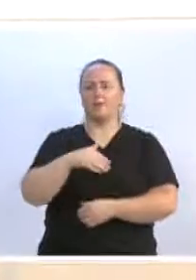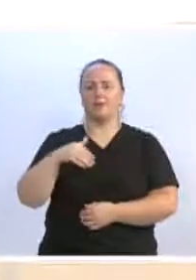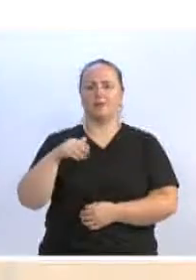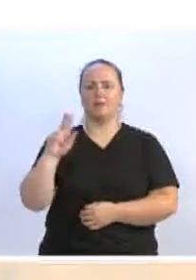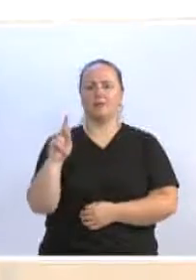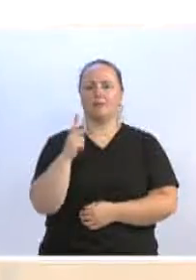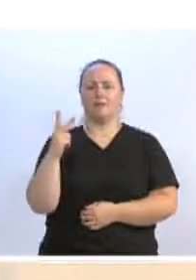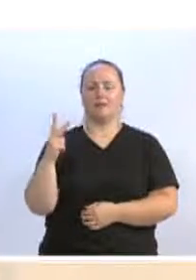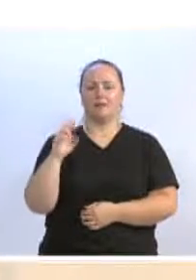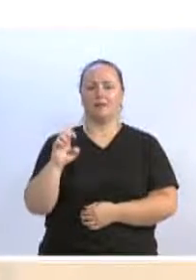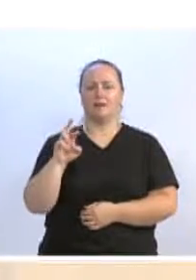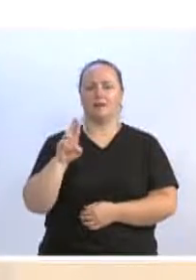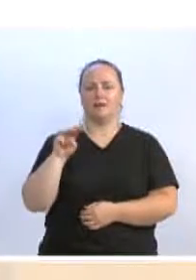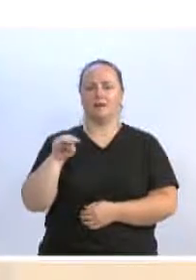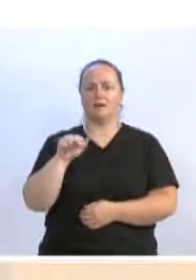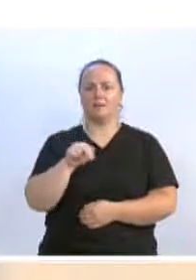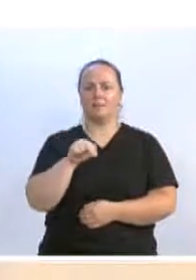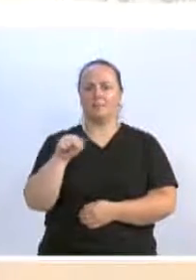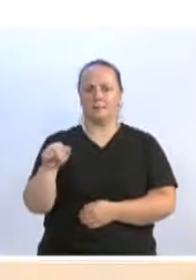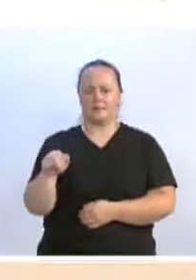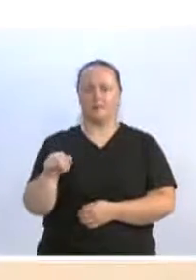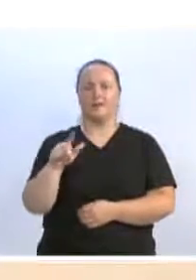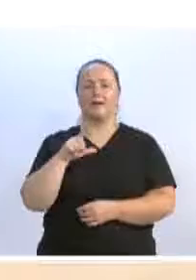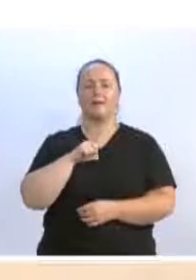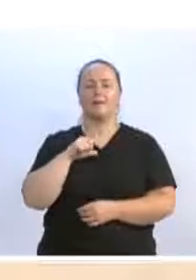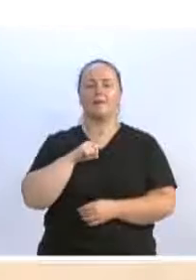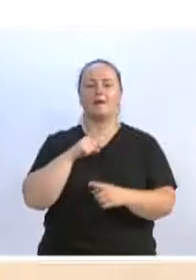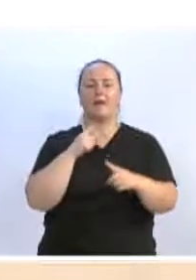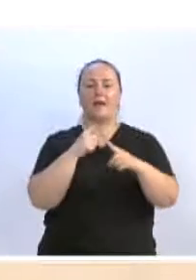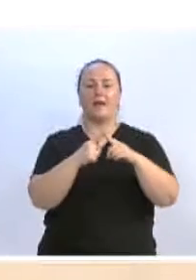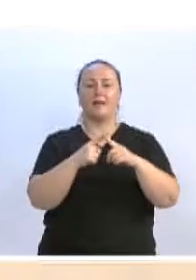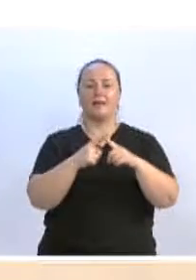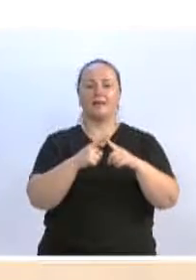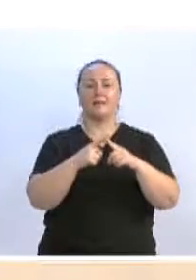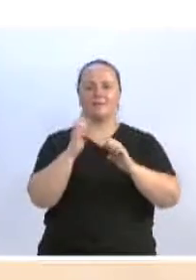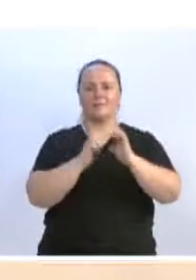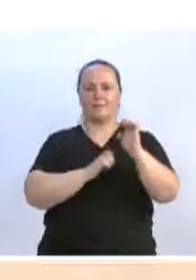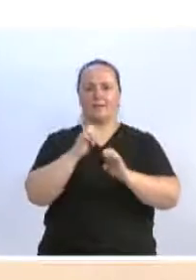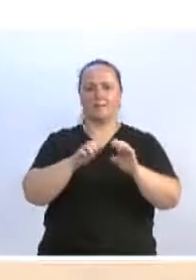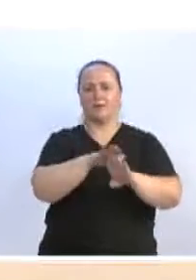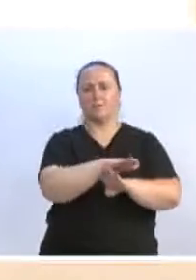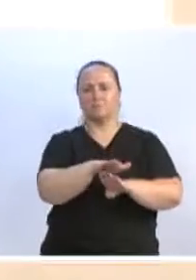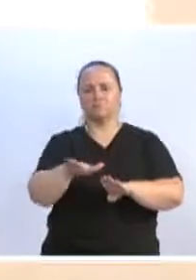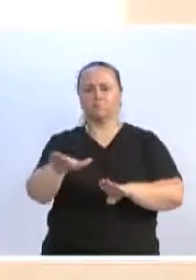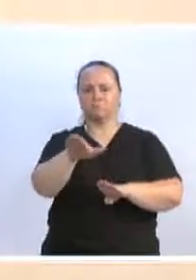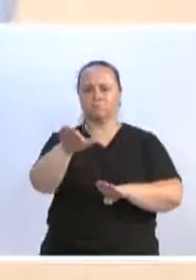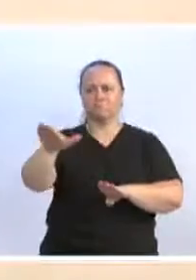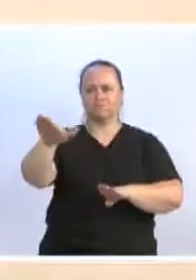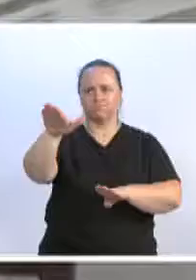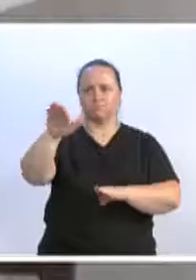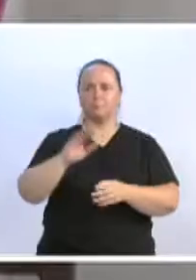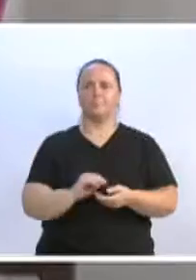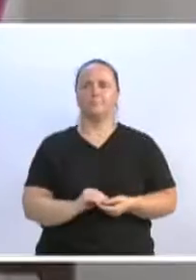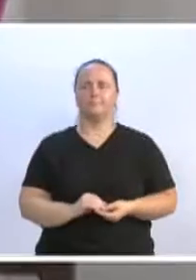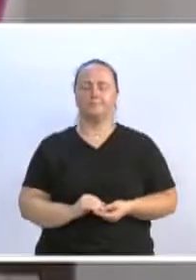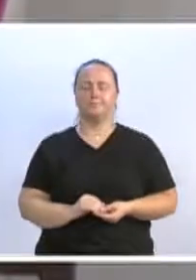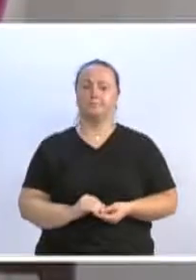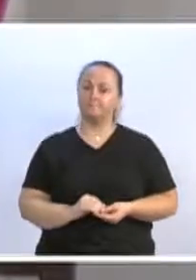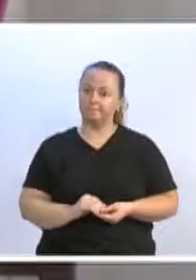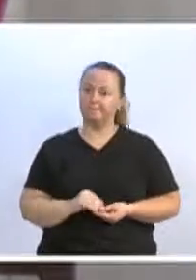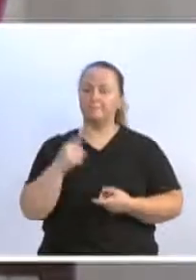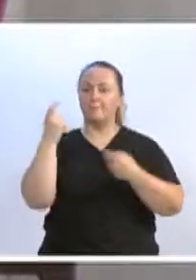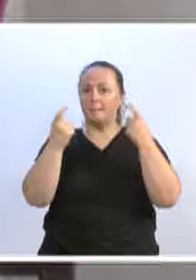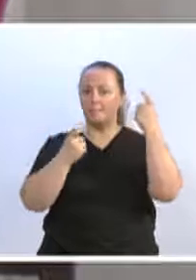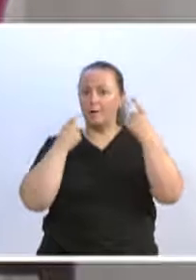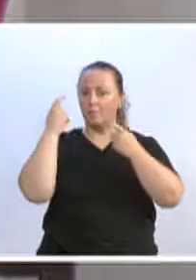famoso morro da companhia eu queria em cima dessa temática aqui queria levantar vocês a minha preocupação no que diz